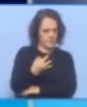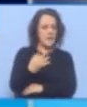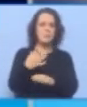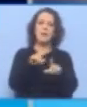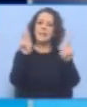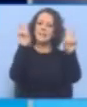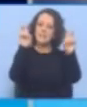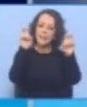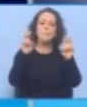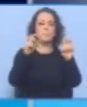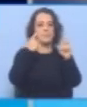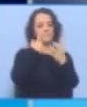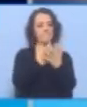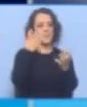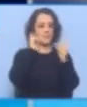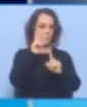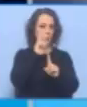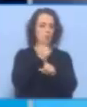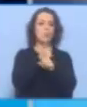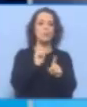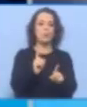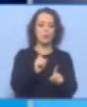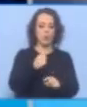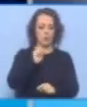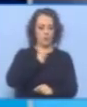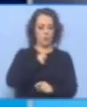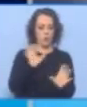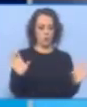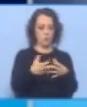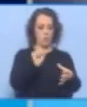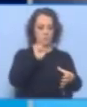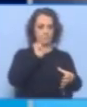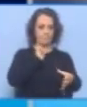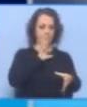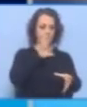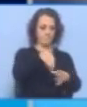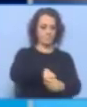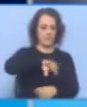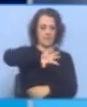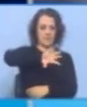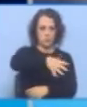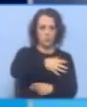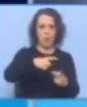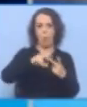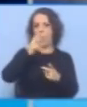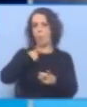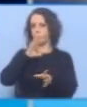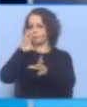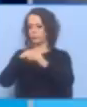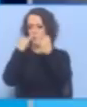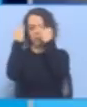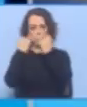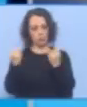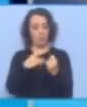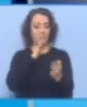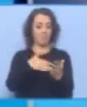nós quisemos pôr em relevo porque o sentido de pertença a uma comunidade nacional ou comunidade internacional é posto